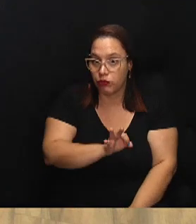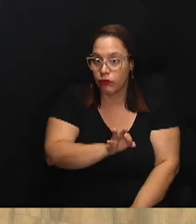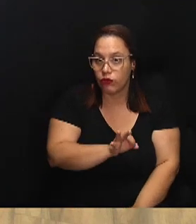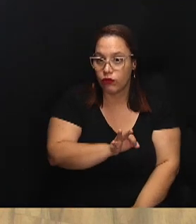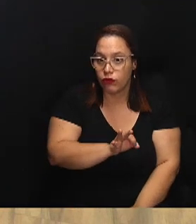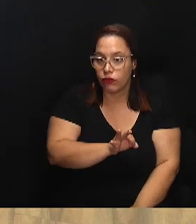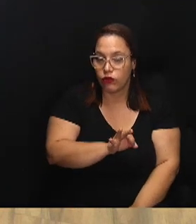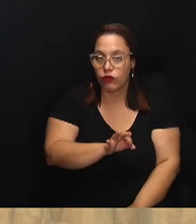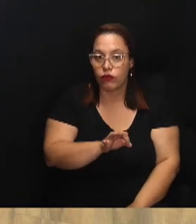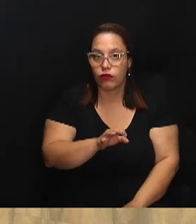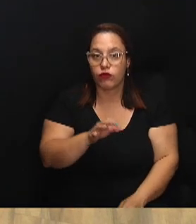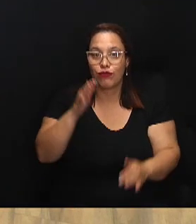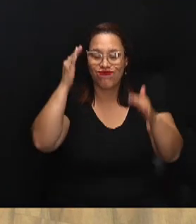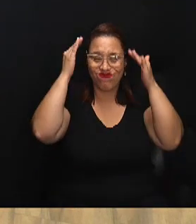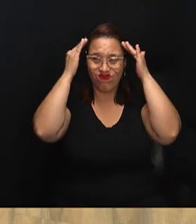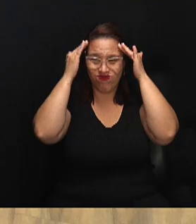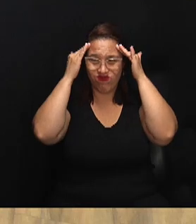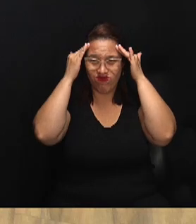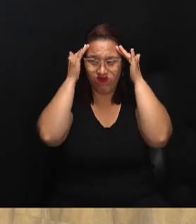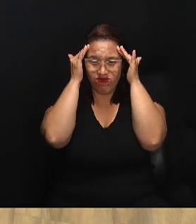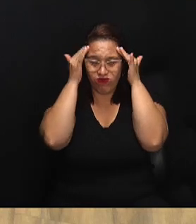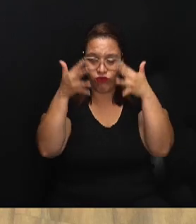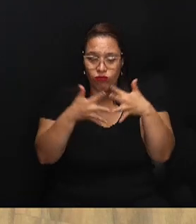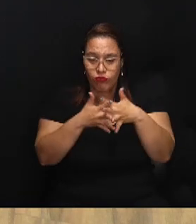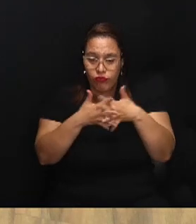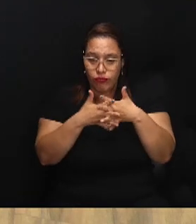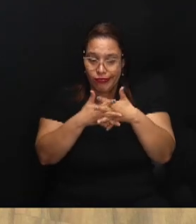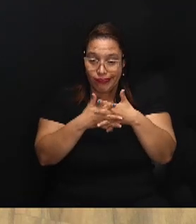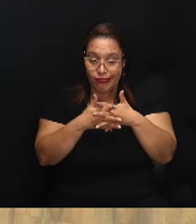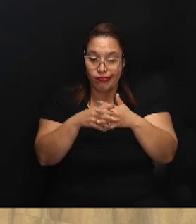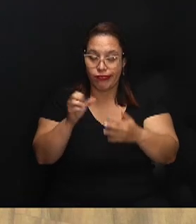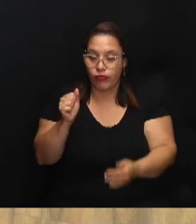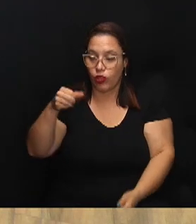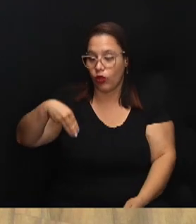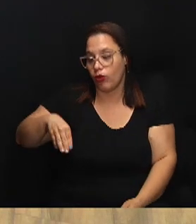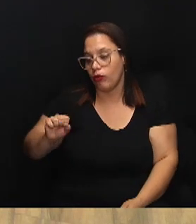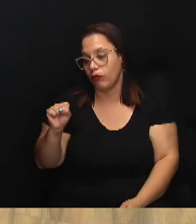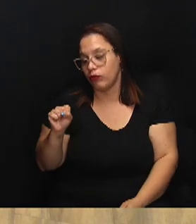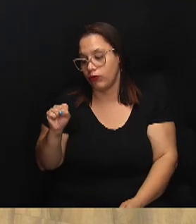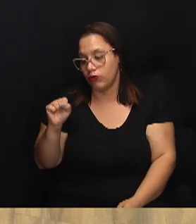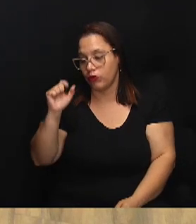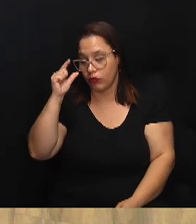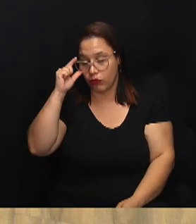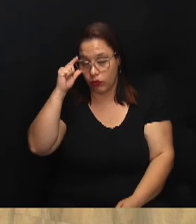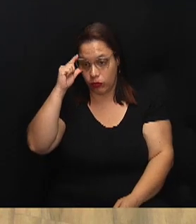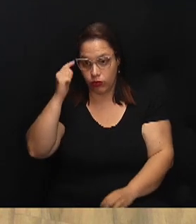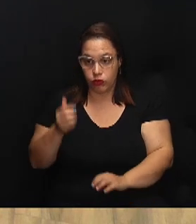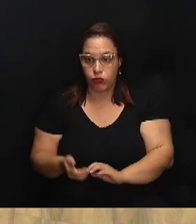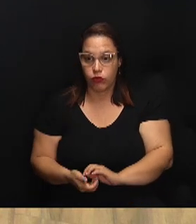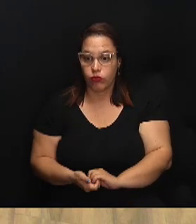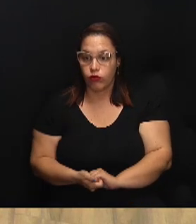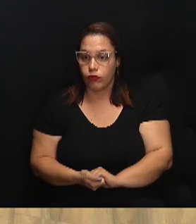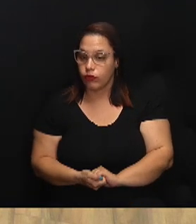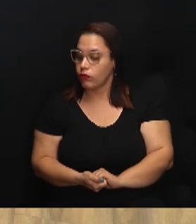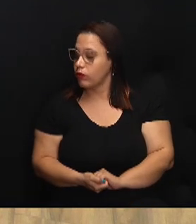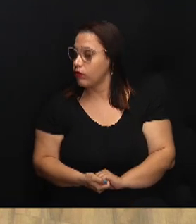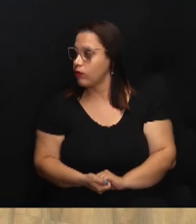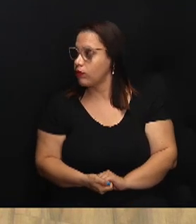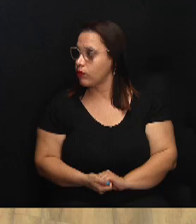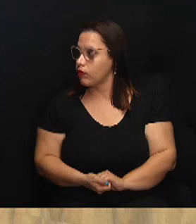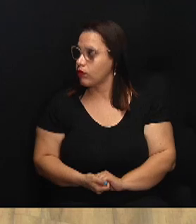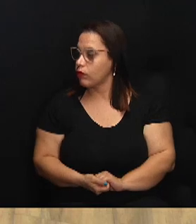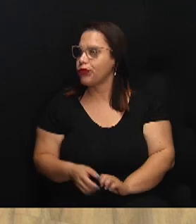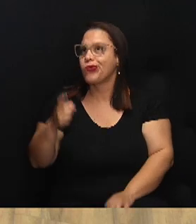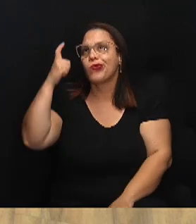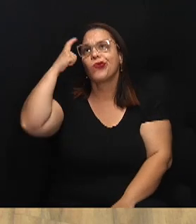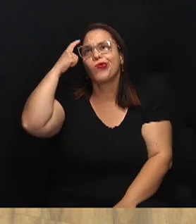casos de transtornos mentais no país, de acordo com a OMS, a Organização Mundial da Saúde.